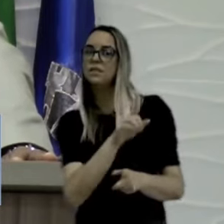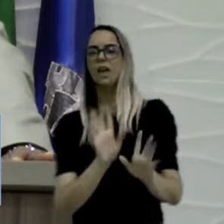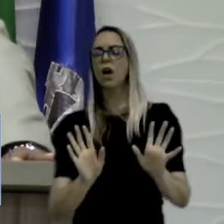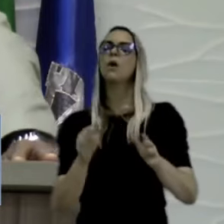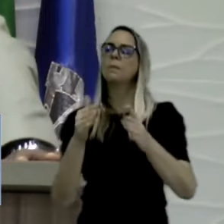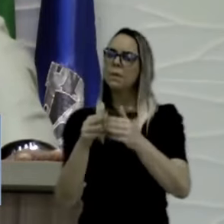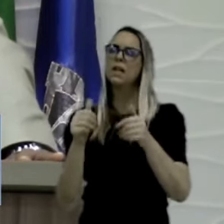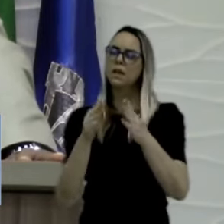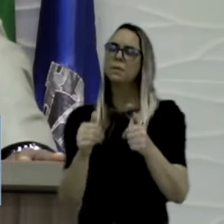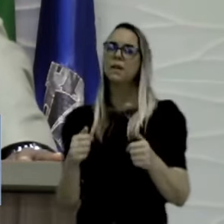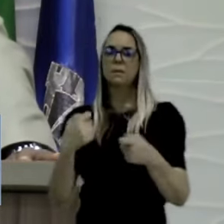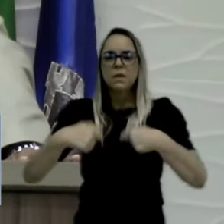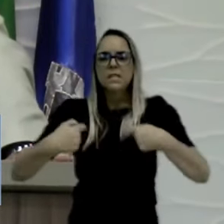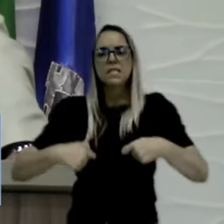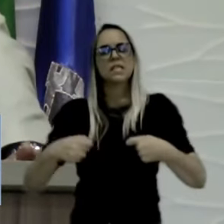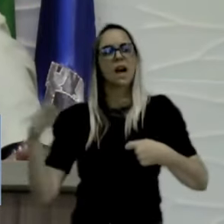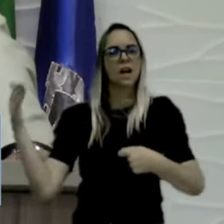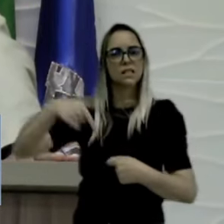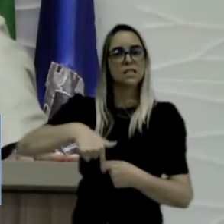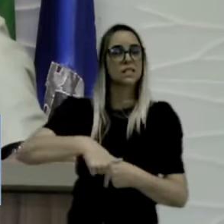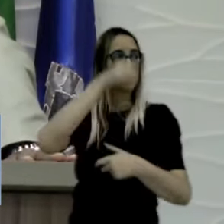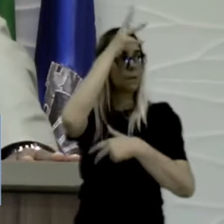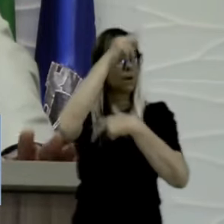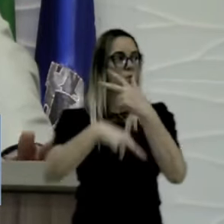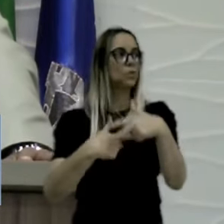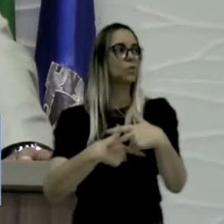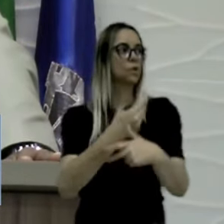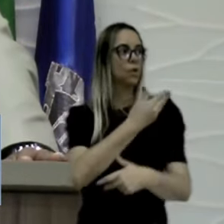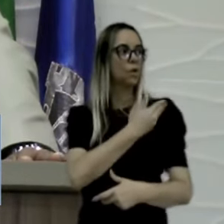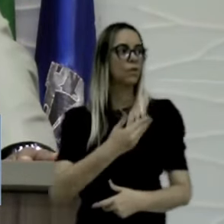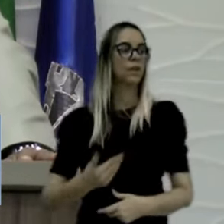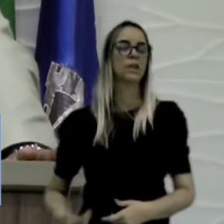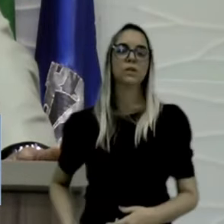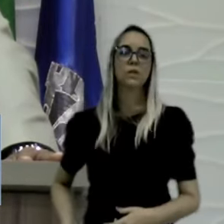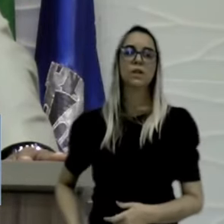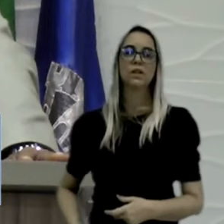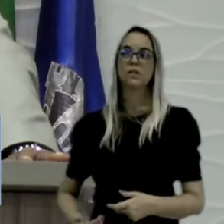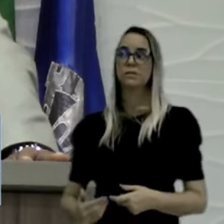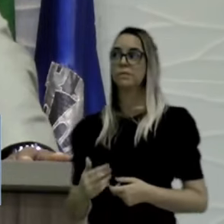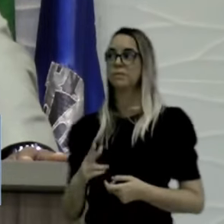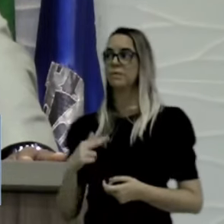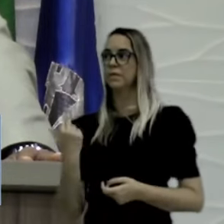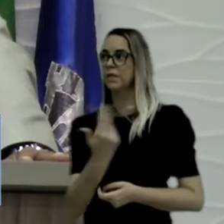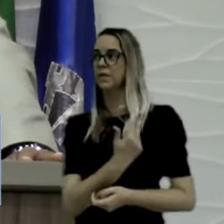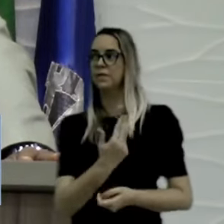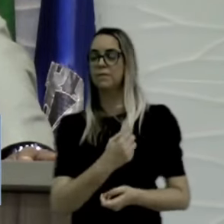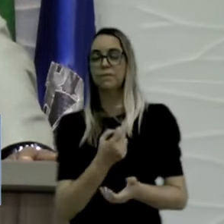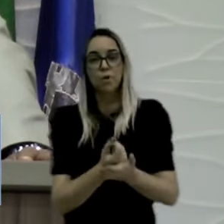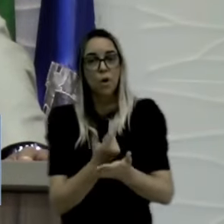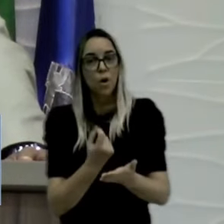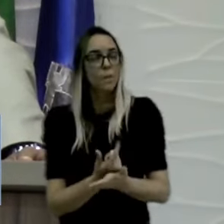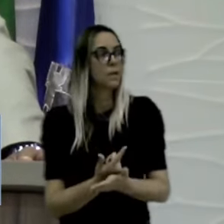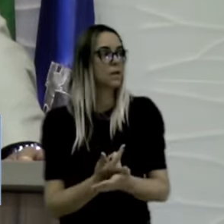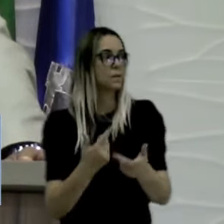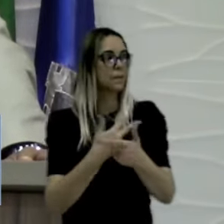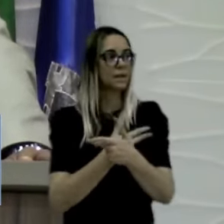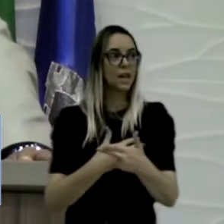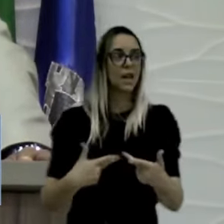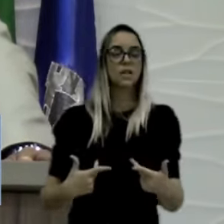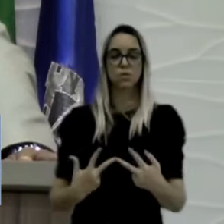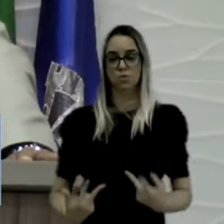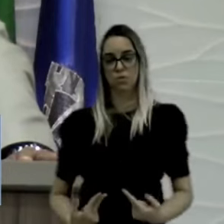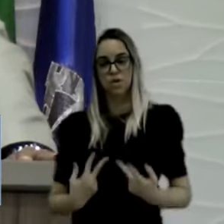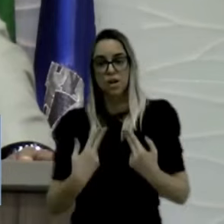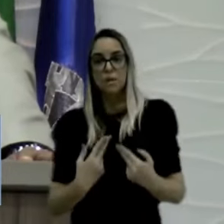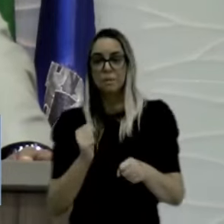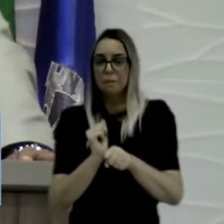mais coisa para a nossa cidade. E a nossa governadora, que ela diz isso, compra os material para fazer cirurgia que não